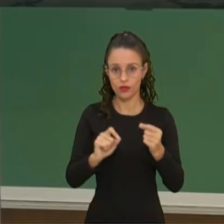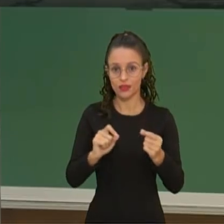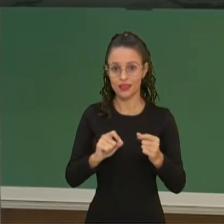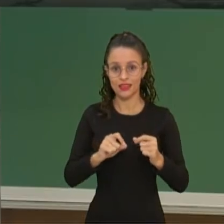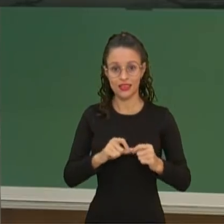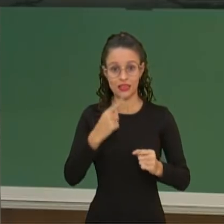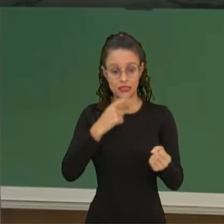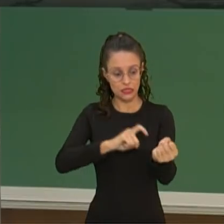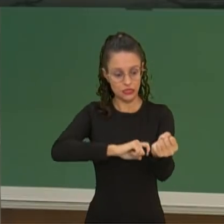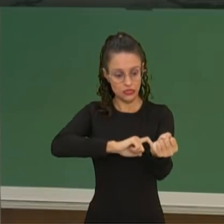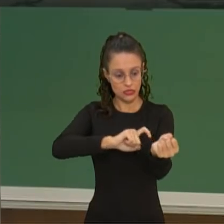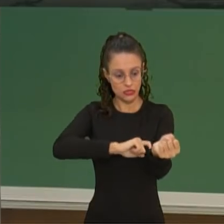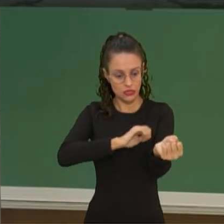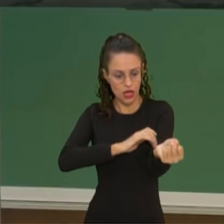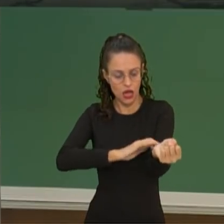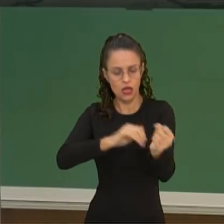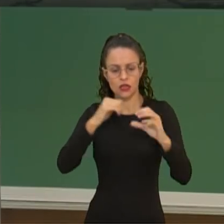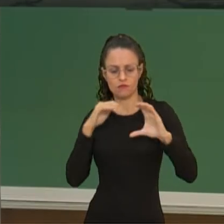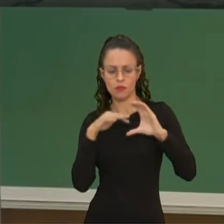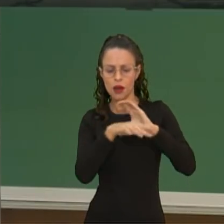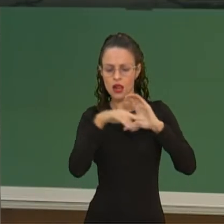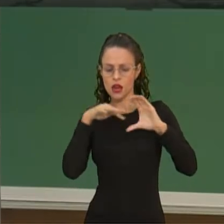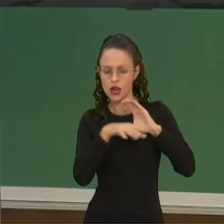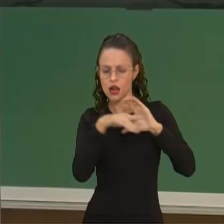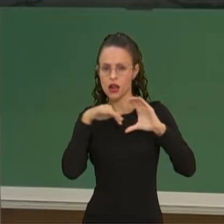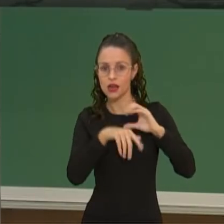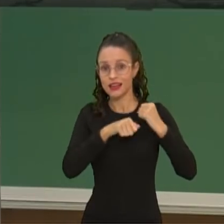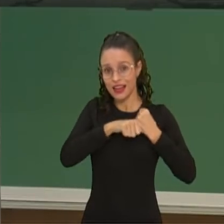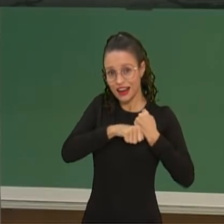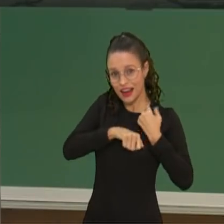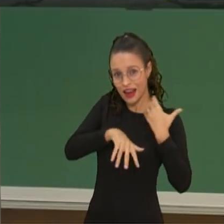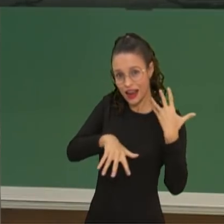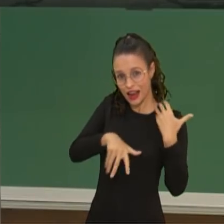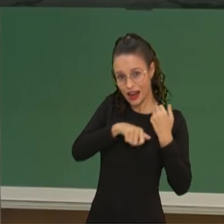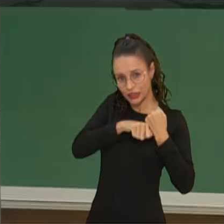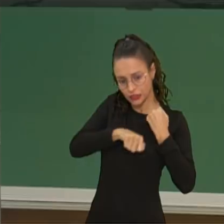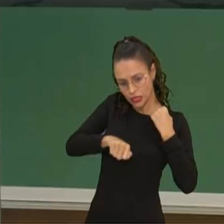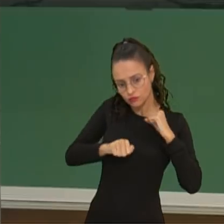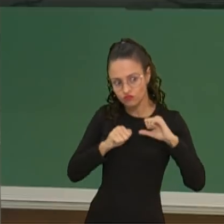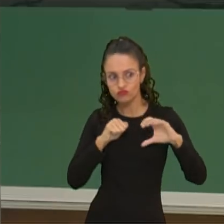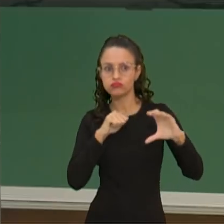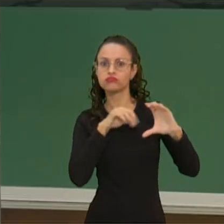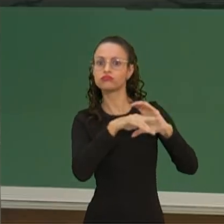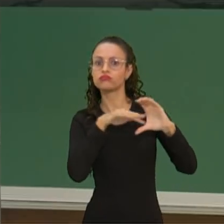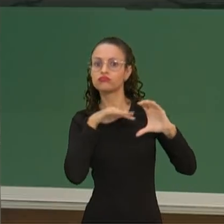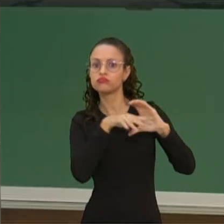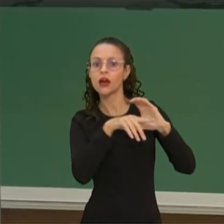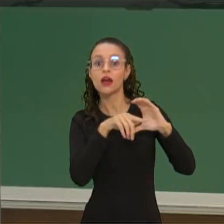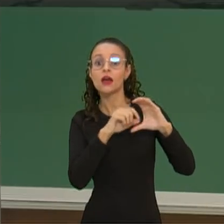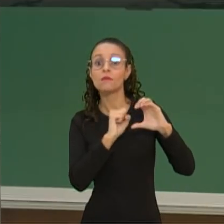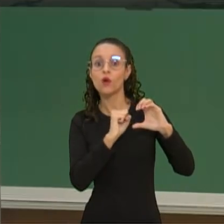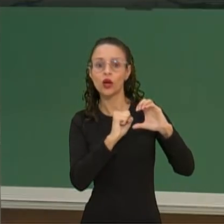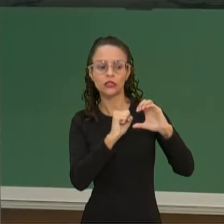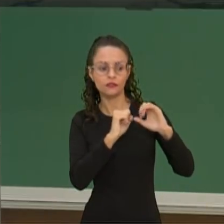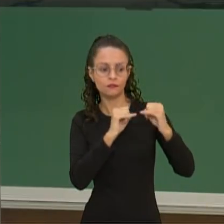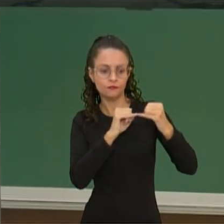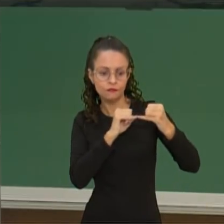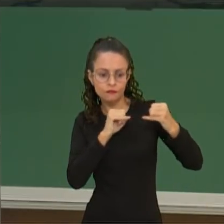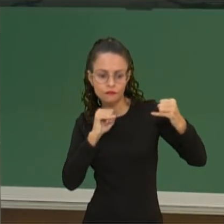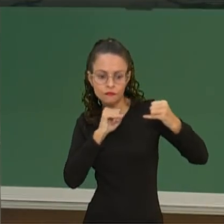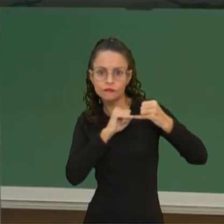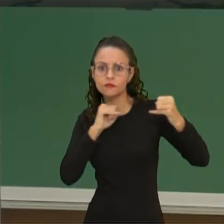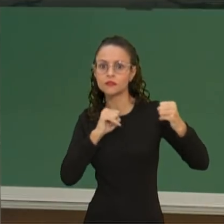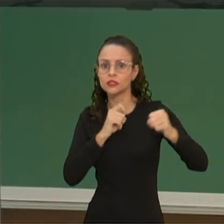sangue entra, essa pressão elevada que ele entra nas artérias, essas artérias com o tempo podem ficando mais rígidas,